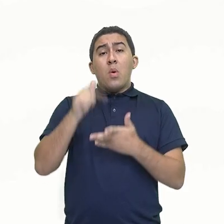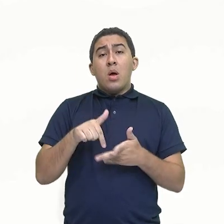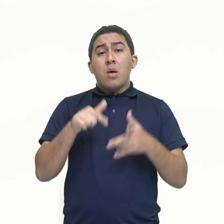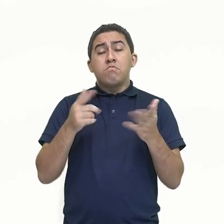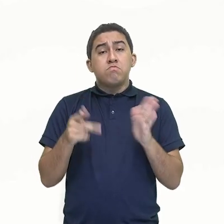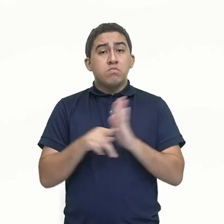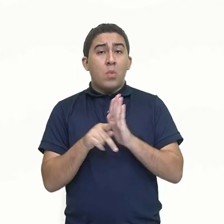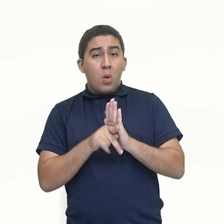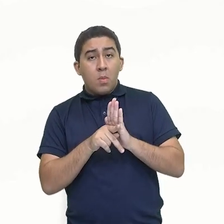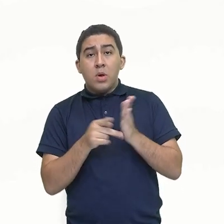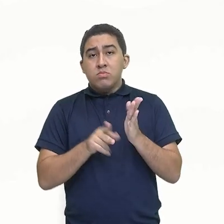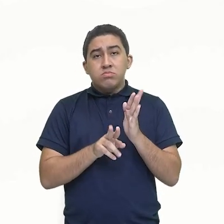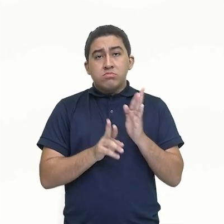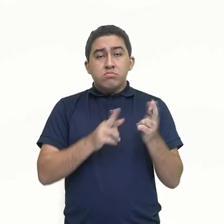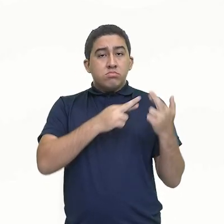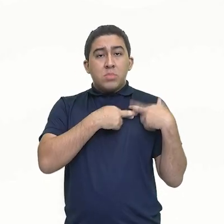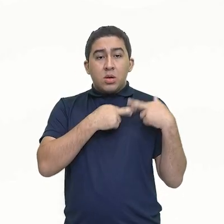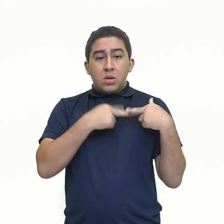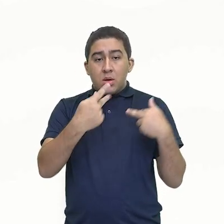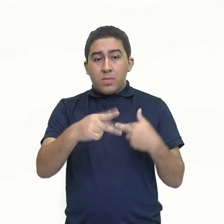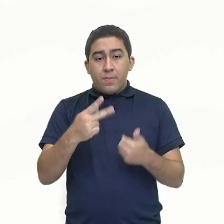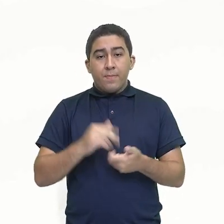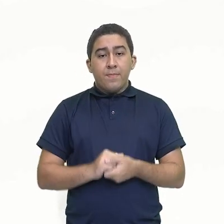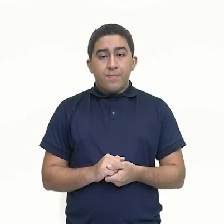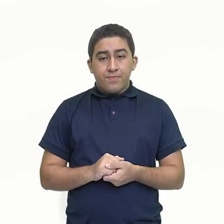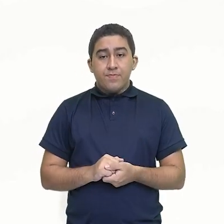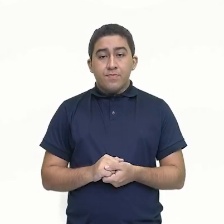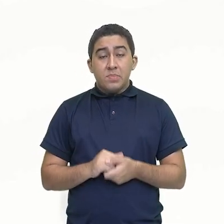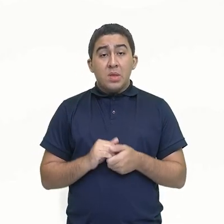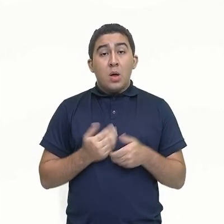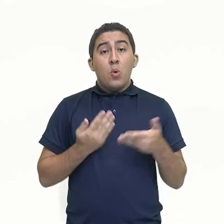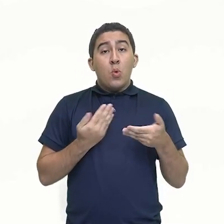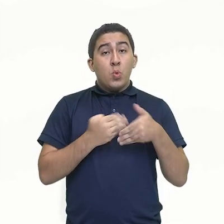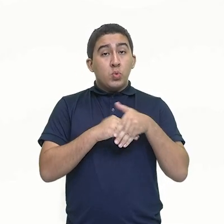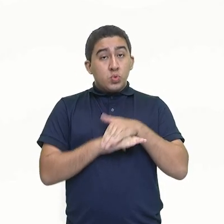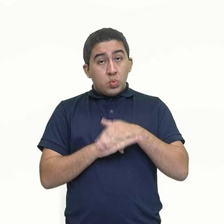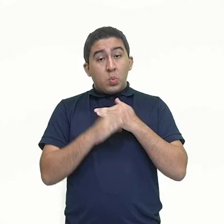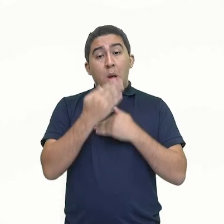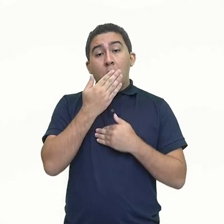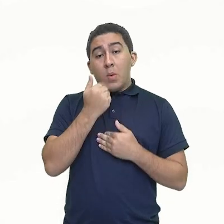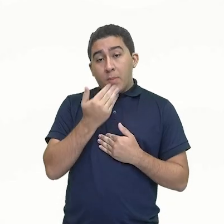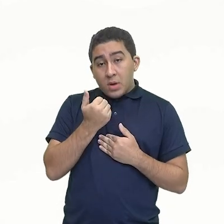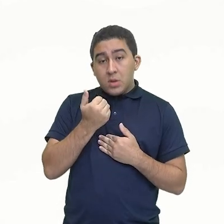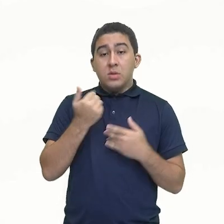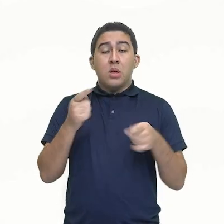está desempenhando ali? Como os seus hábitos alimentares,